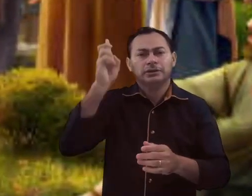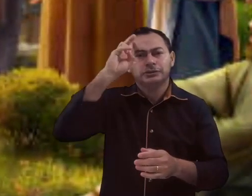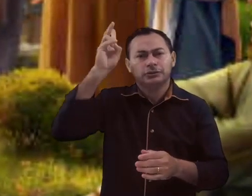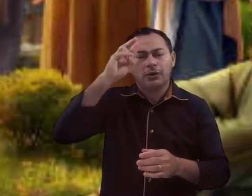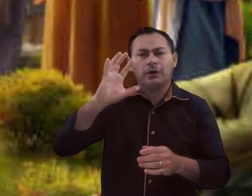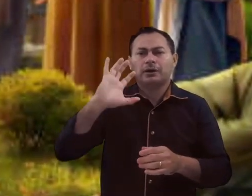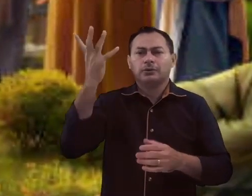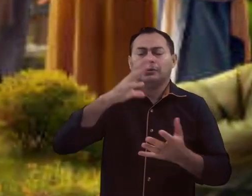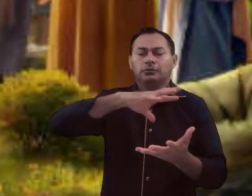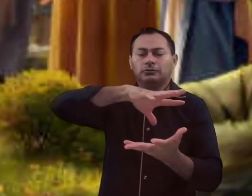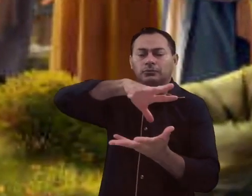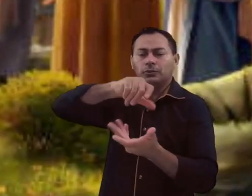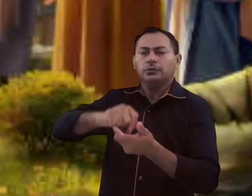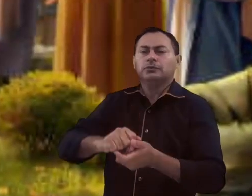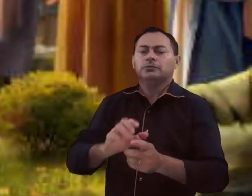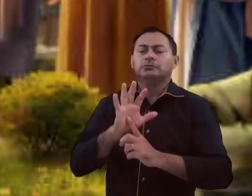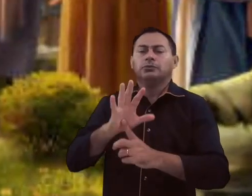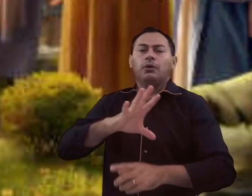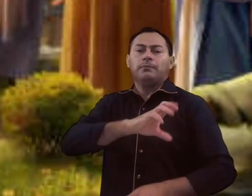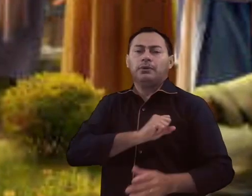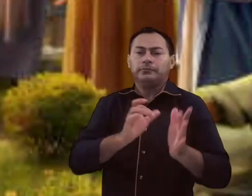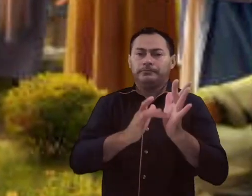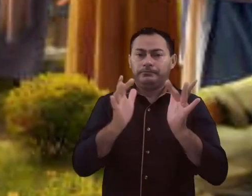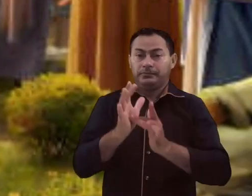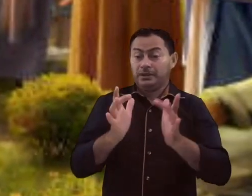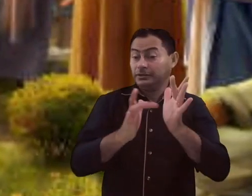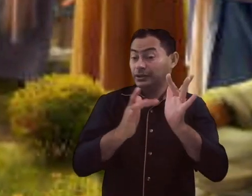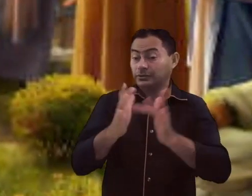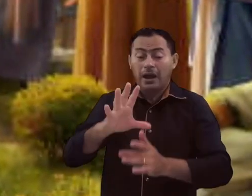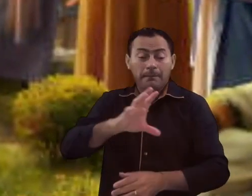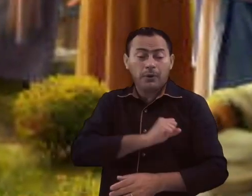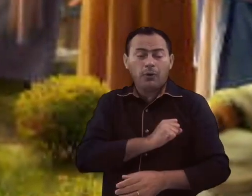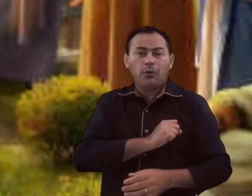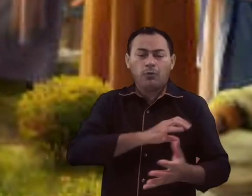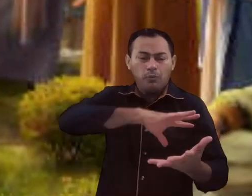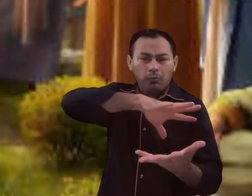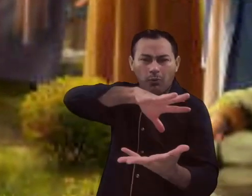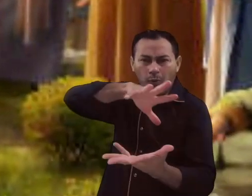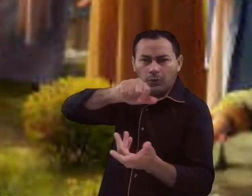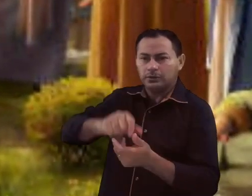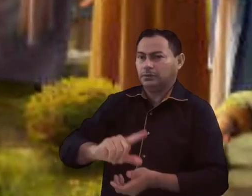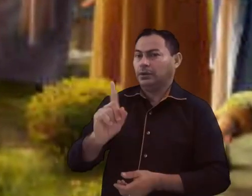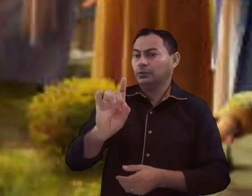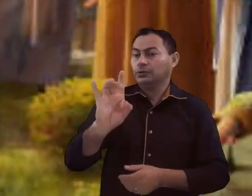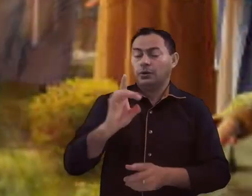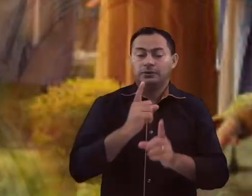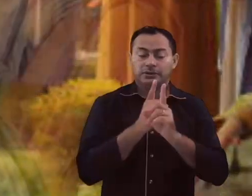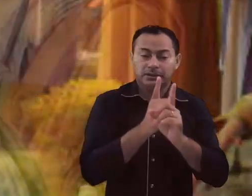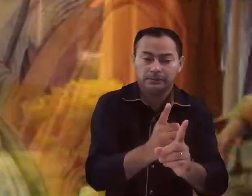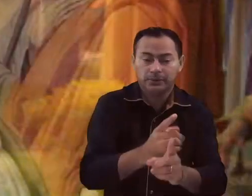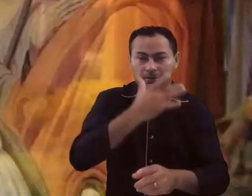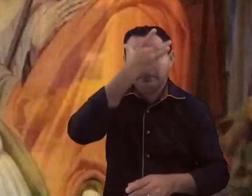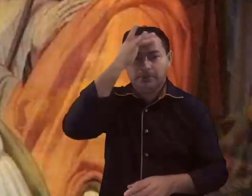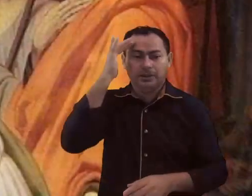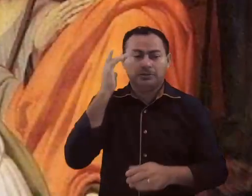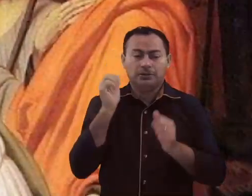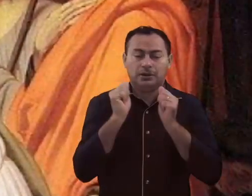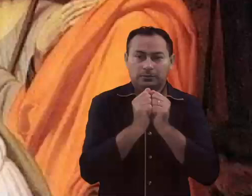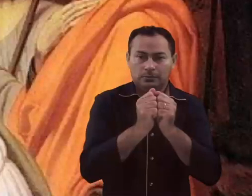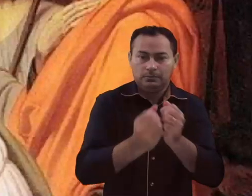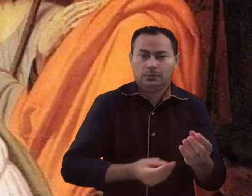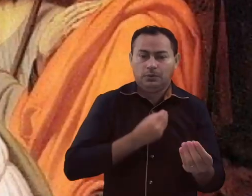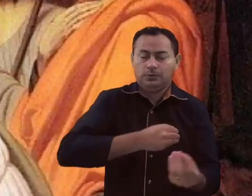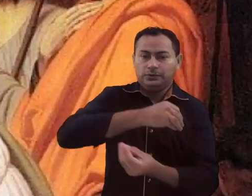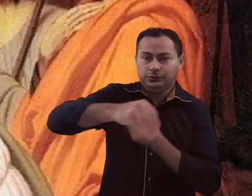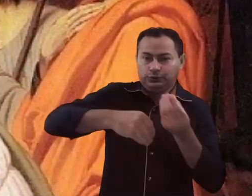impacto causado no mundo pelo amor de Jesus Cristo. Jesus amou tanto o mundo, não apenas seus discípulos e as pessoas